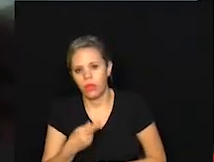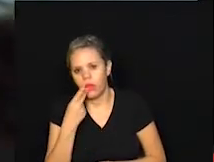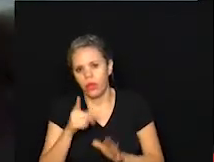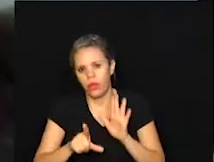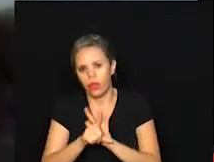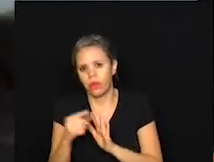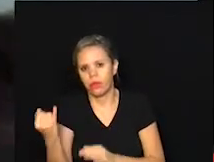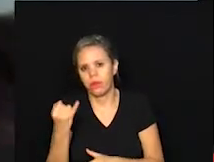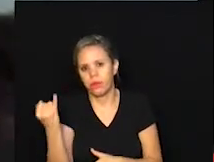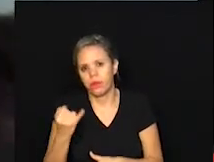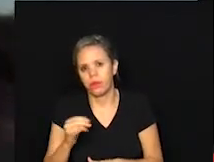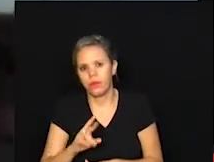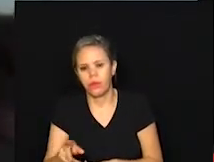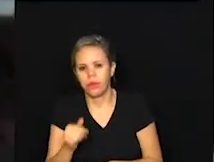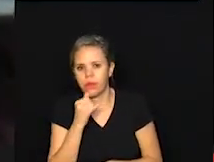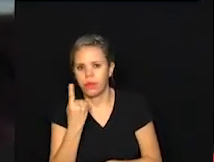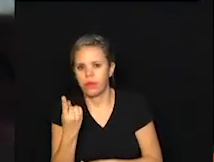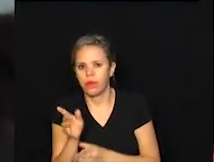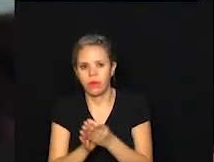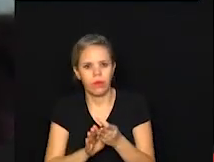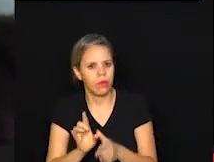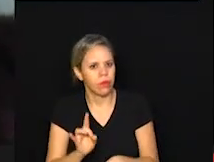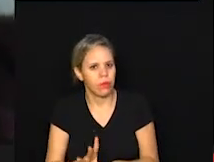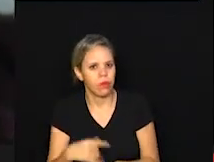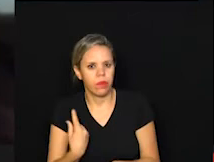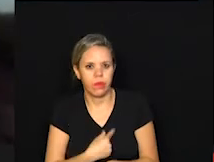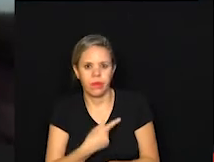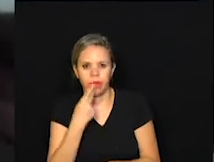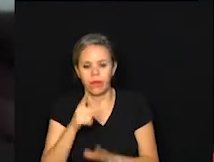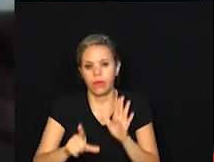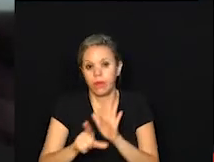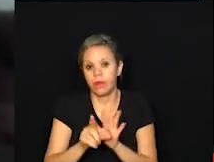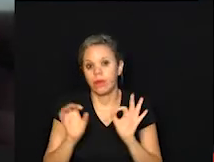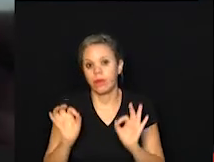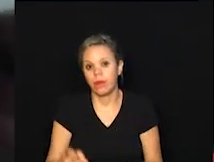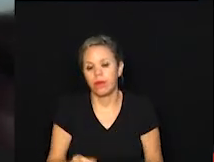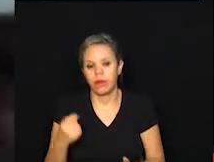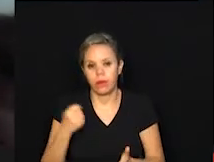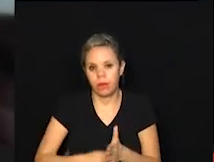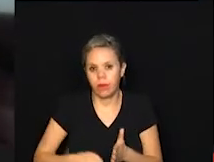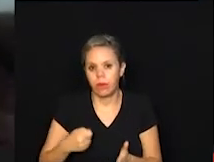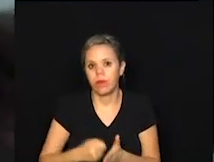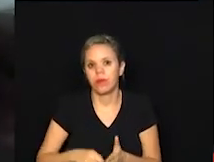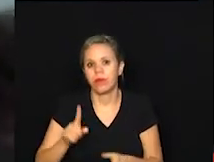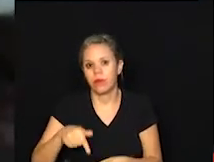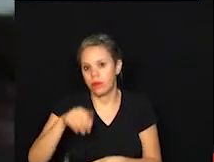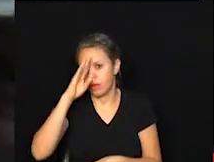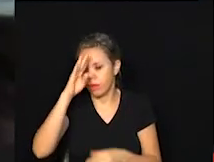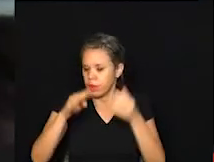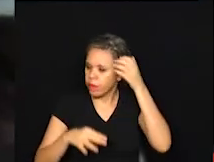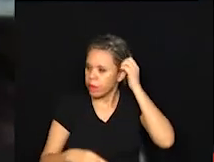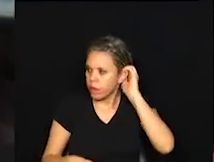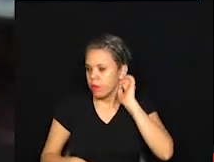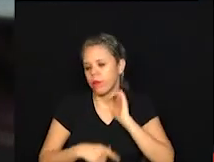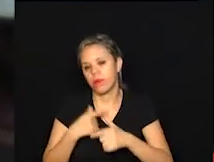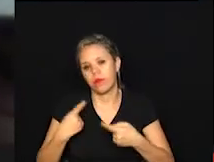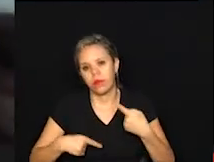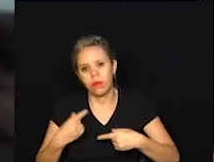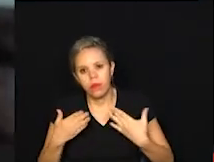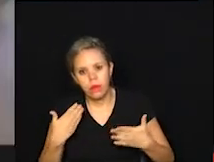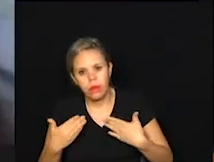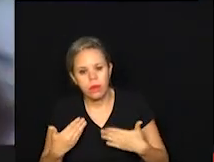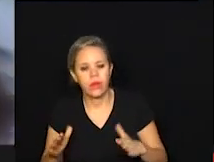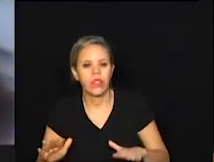muito importante, não é lei de um conselho apenas, a gente está falando de uma lei de uma política, e é fundamental essa discussão, fundamental